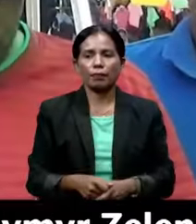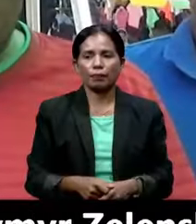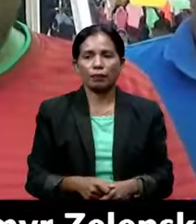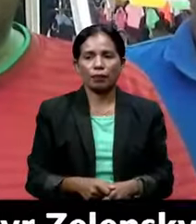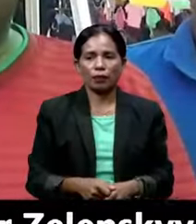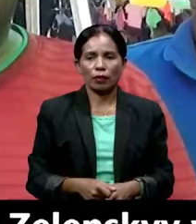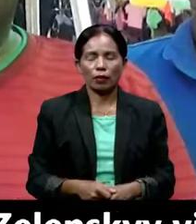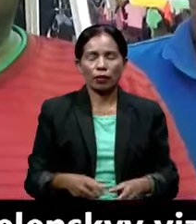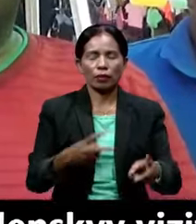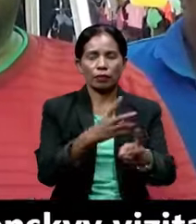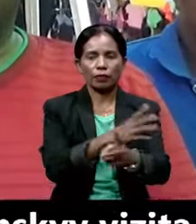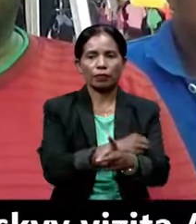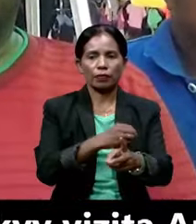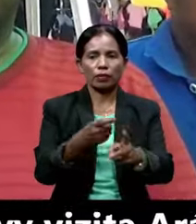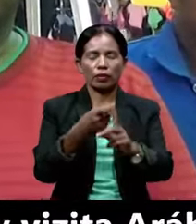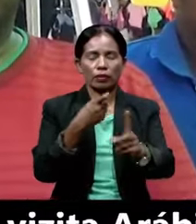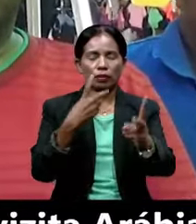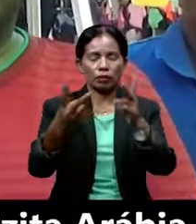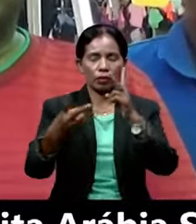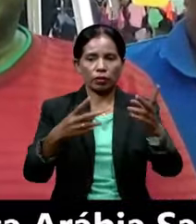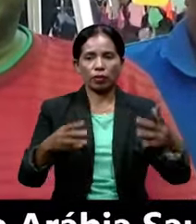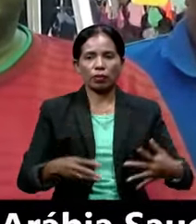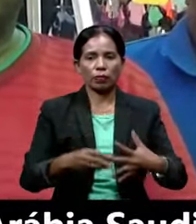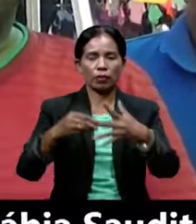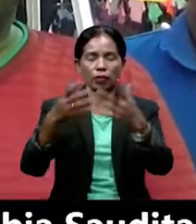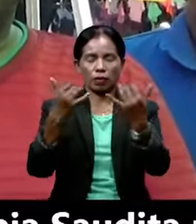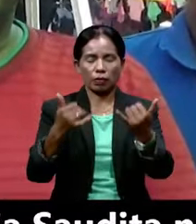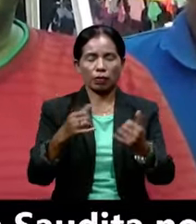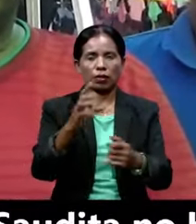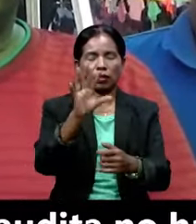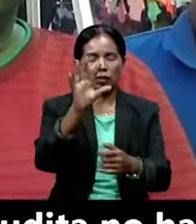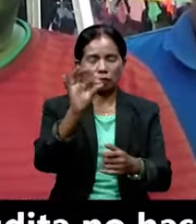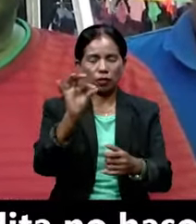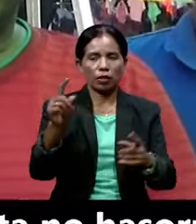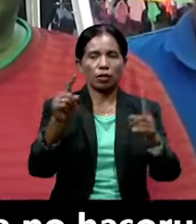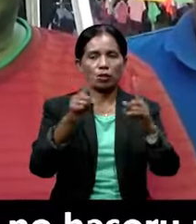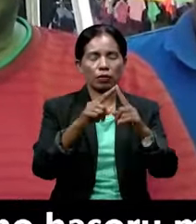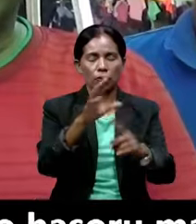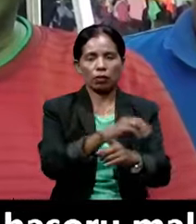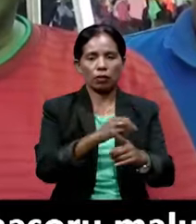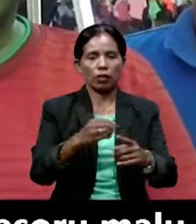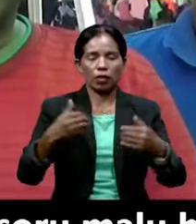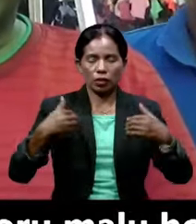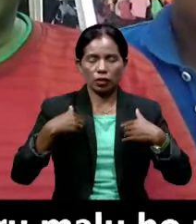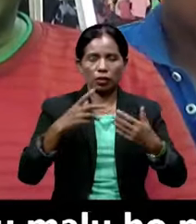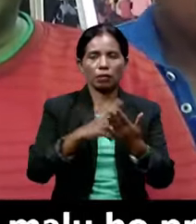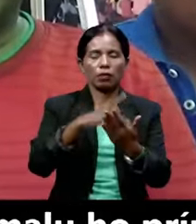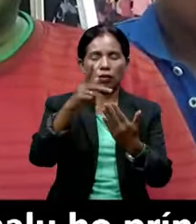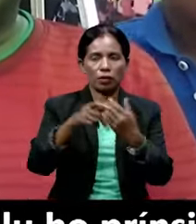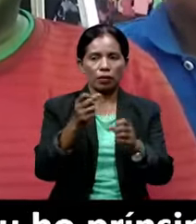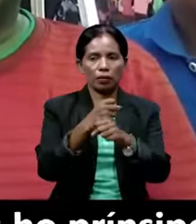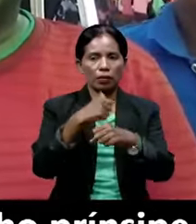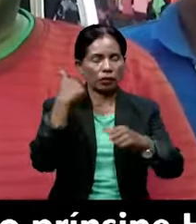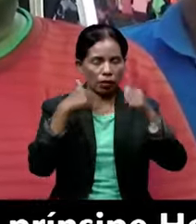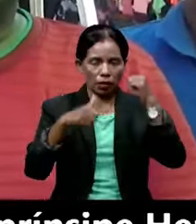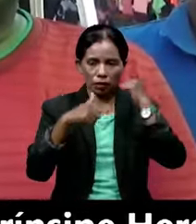visita oficial ao um Papa, dia 9 até dia 1 de setembro. E é um programa, uma atividade,